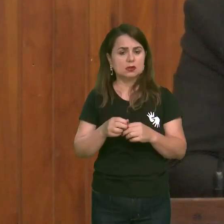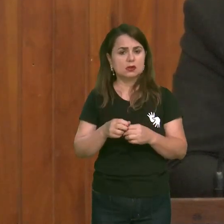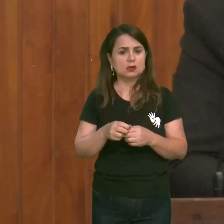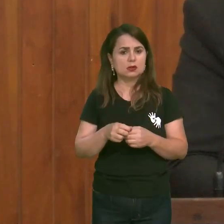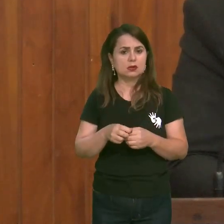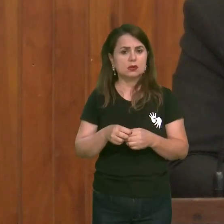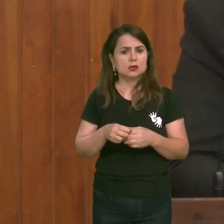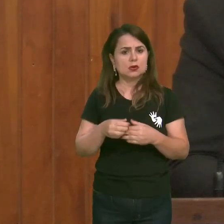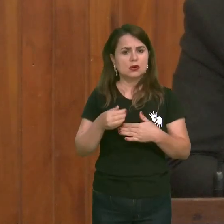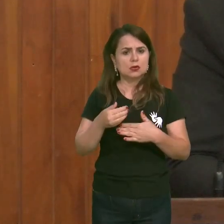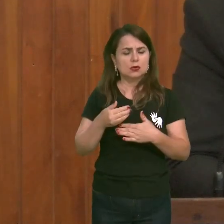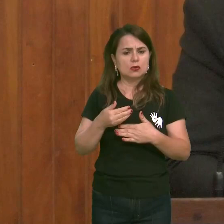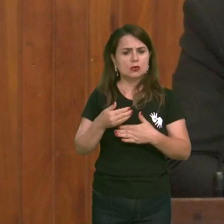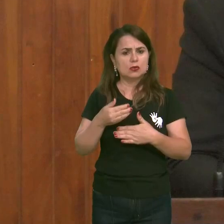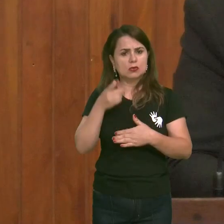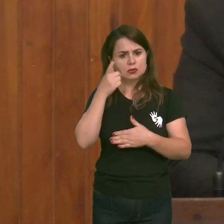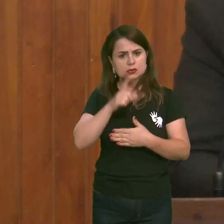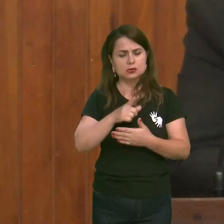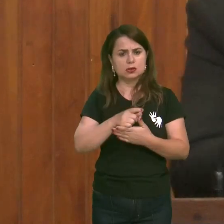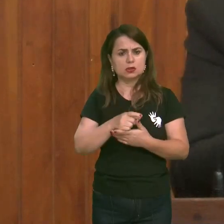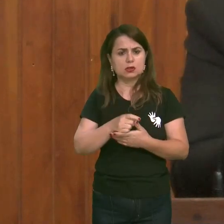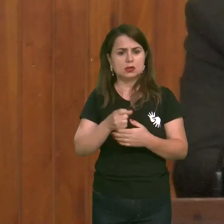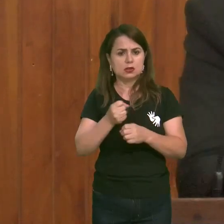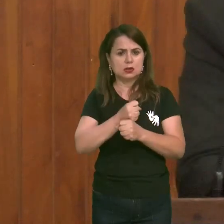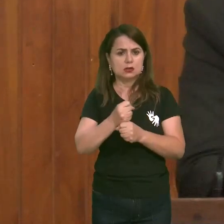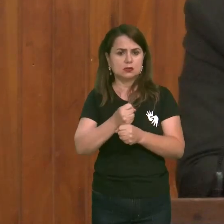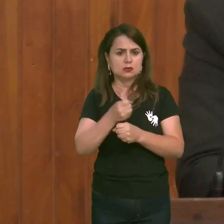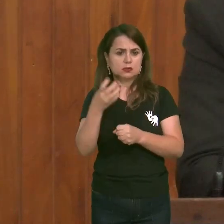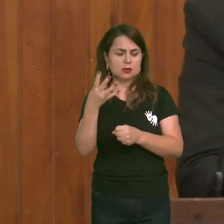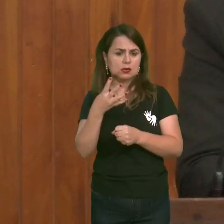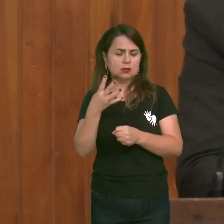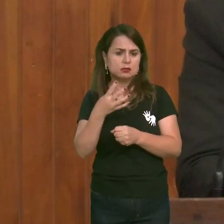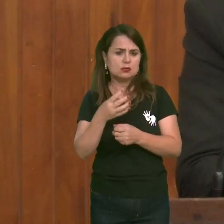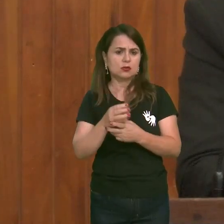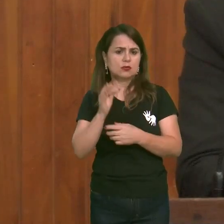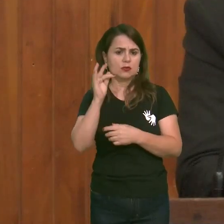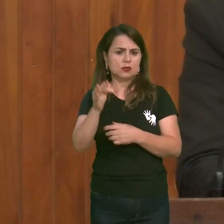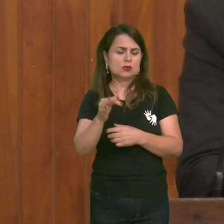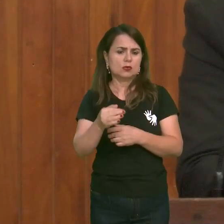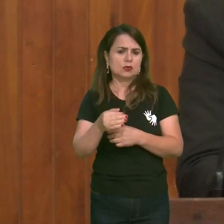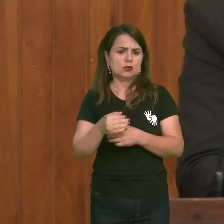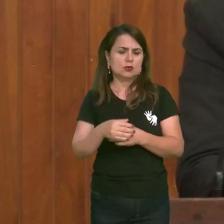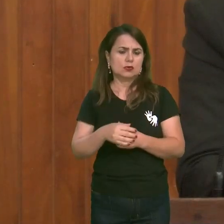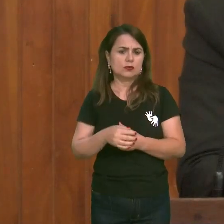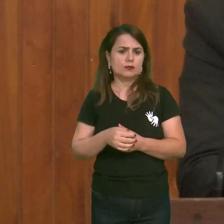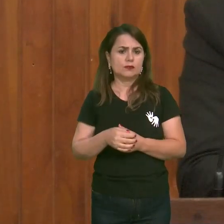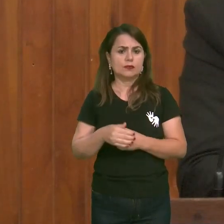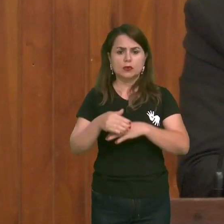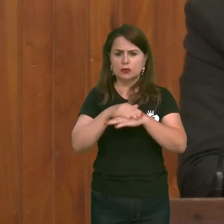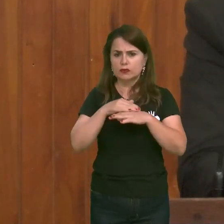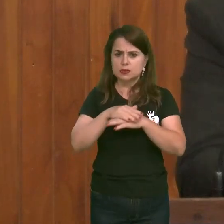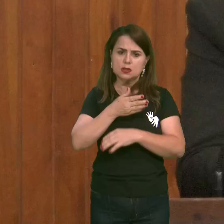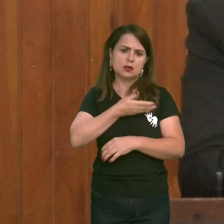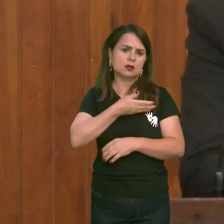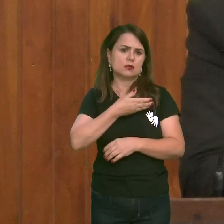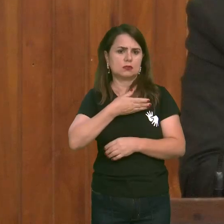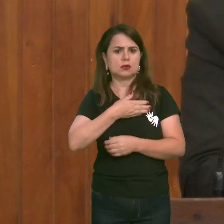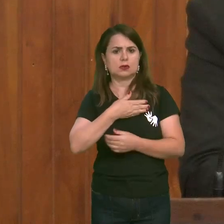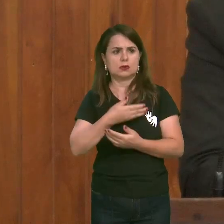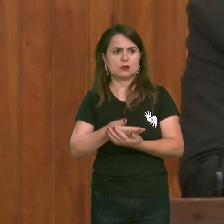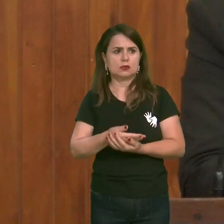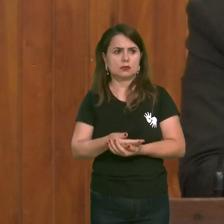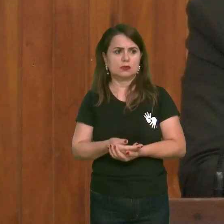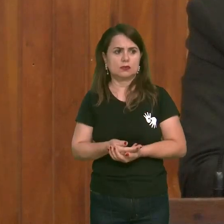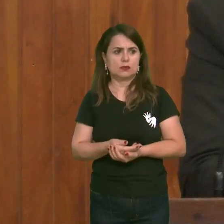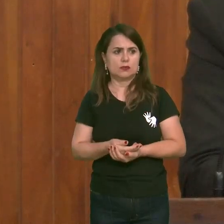conversar mais e menos rasteiras né por debaixo do tapete ou atrás